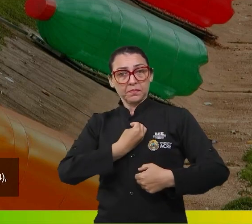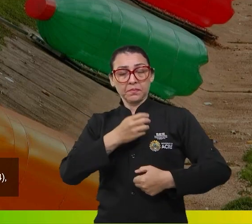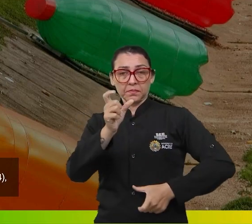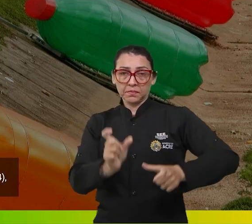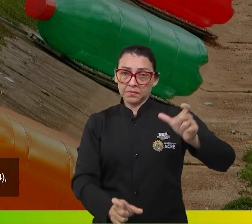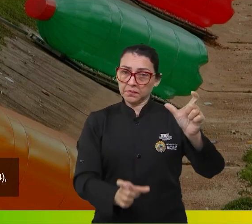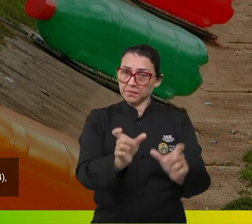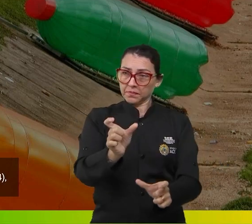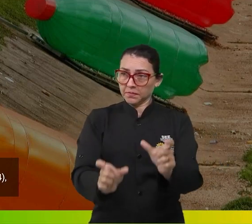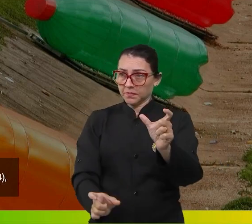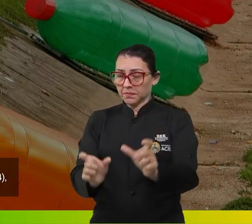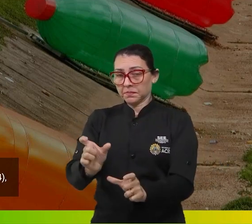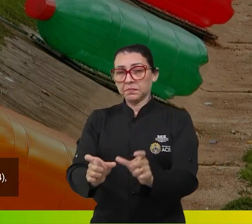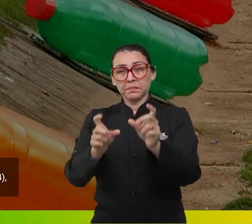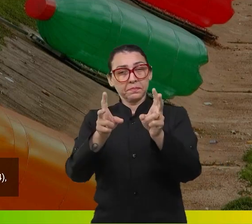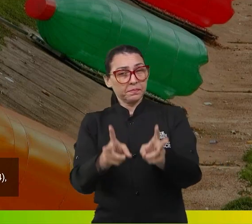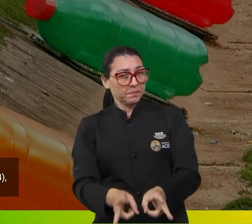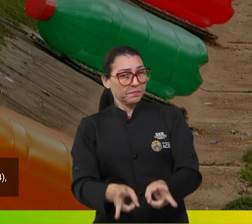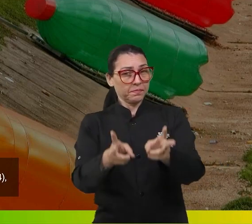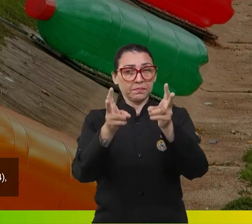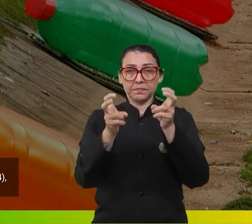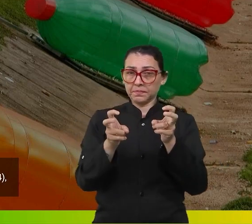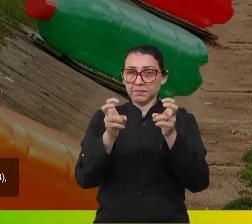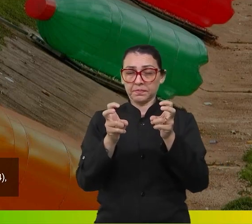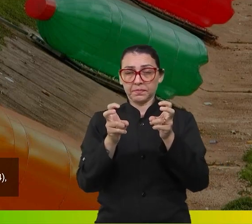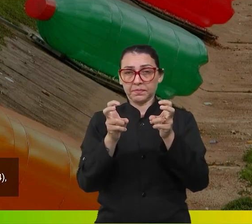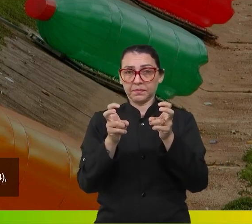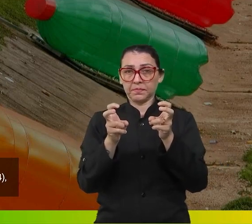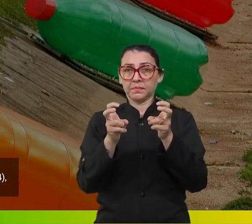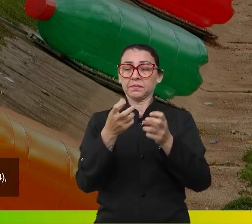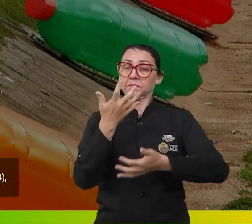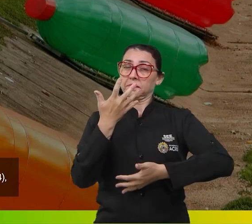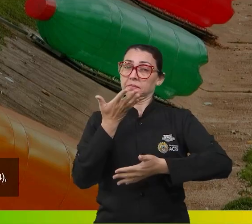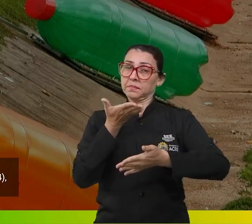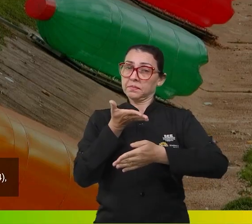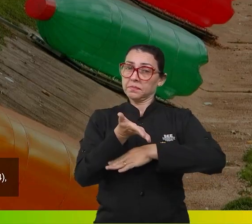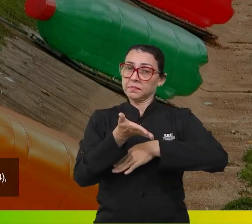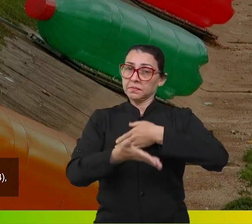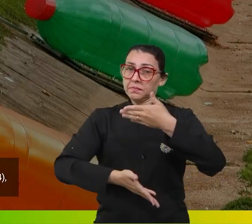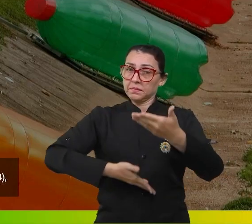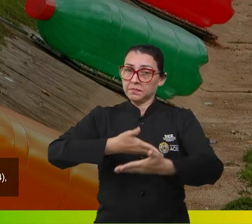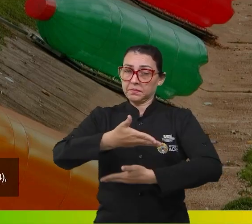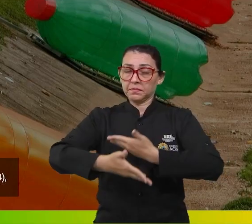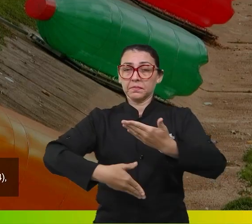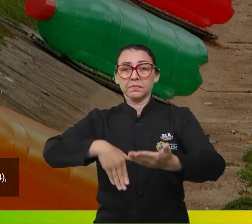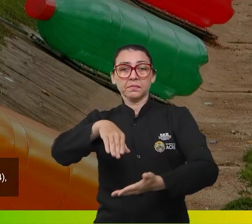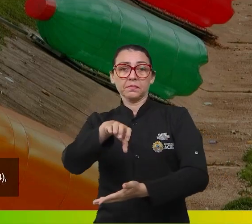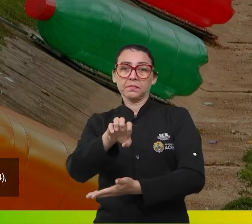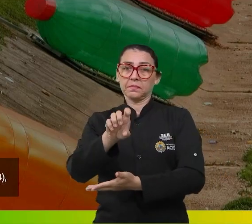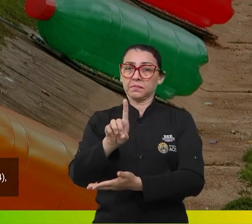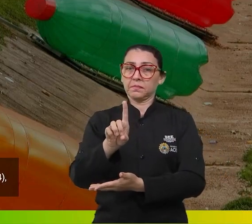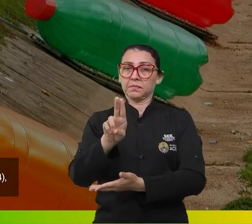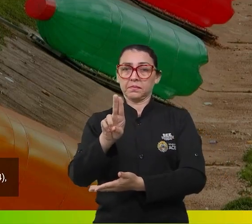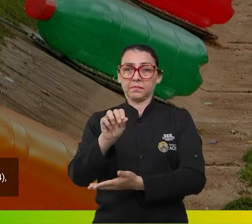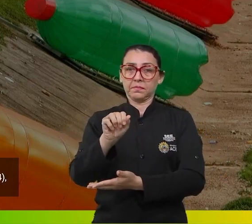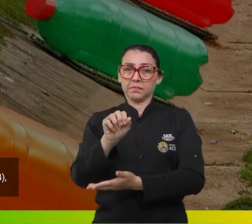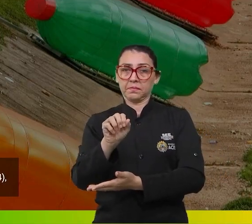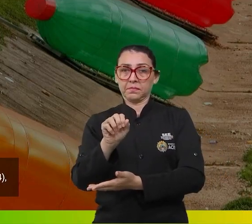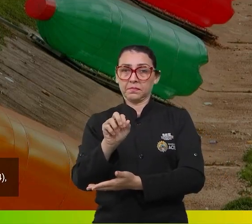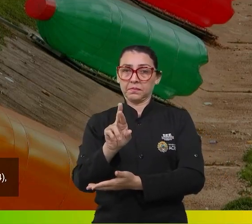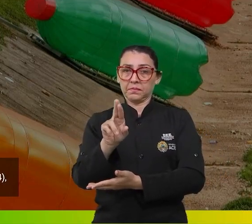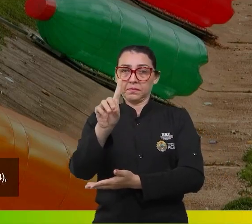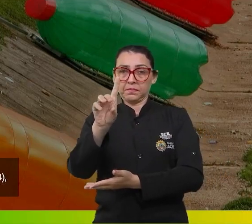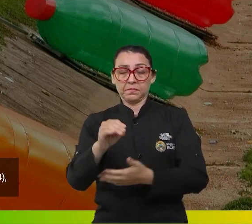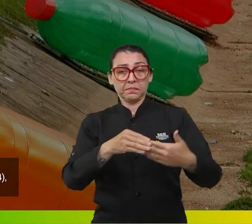pessoas. Então, a gente observa aí, né, essa intervenção do Eduardo, a qual ele traz